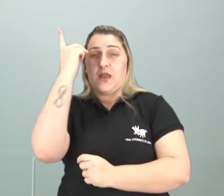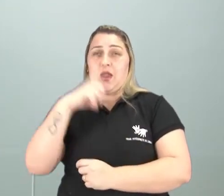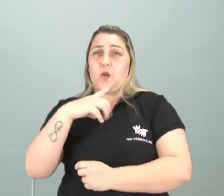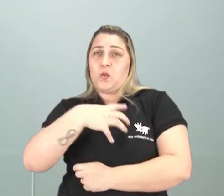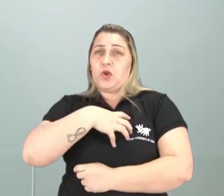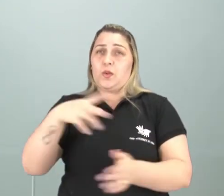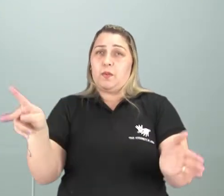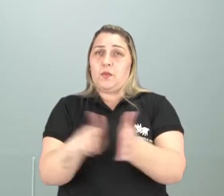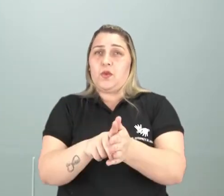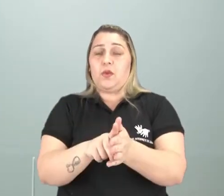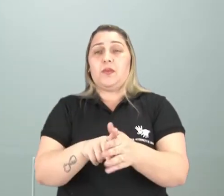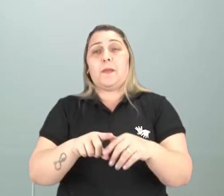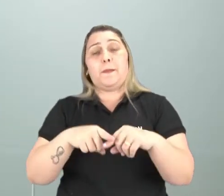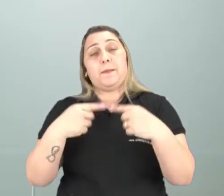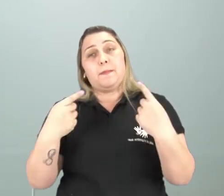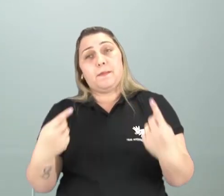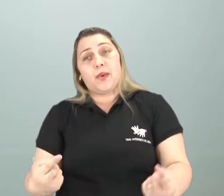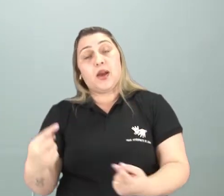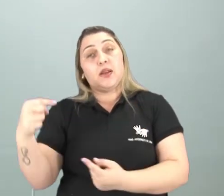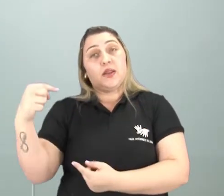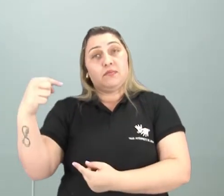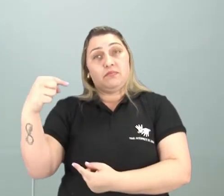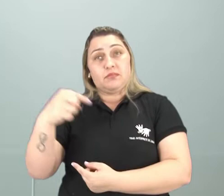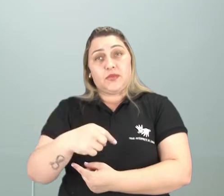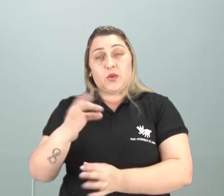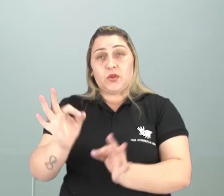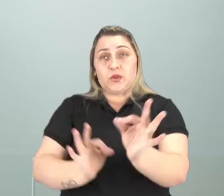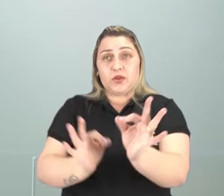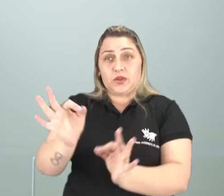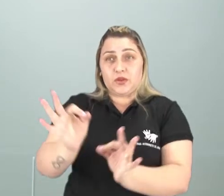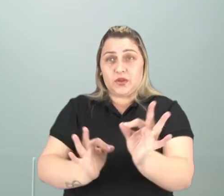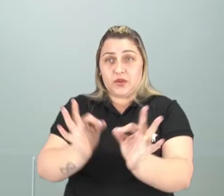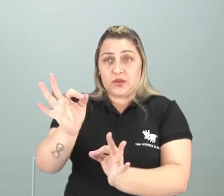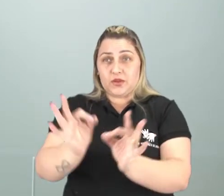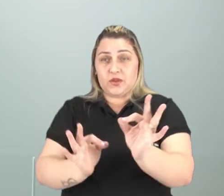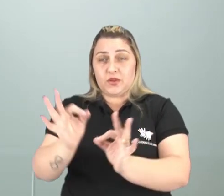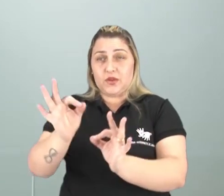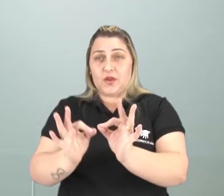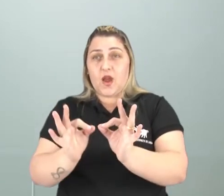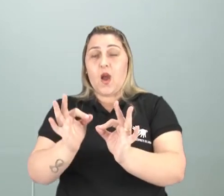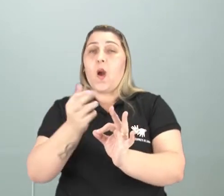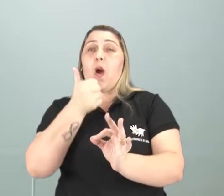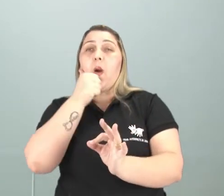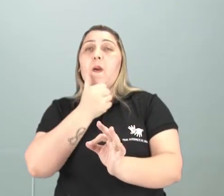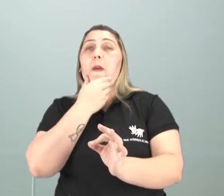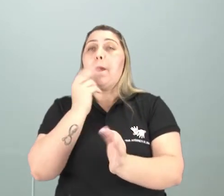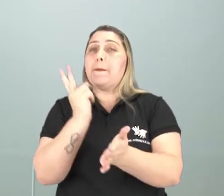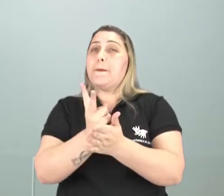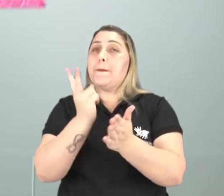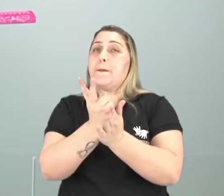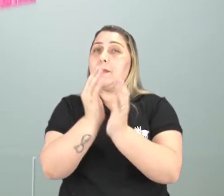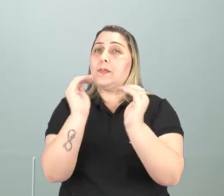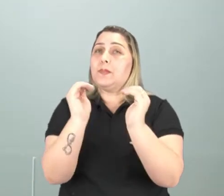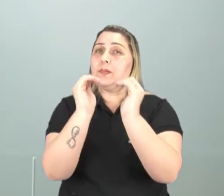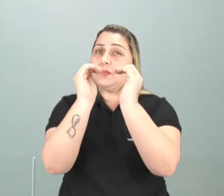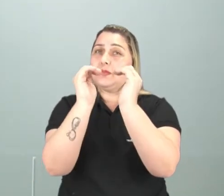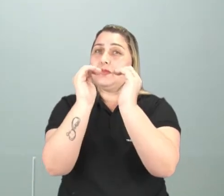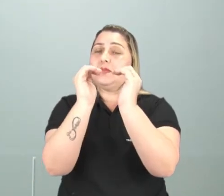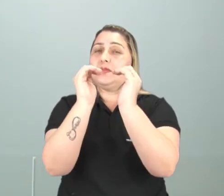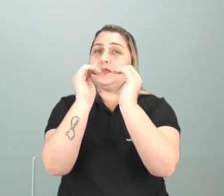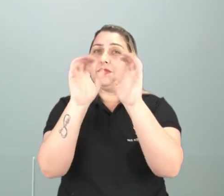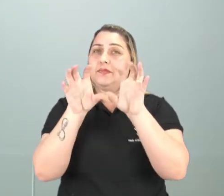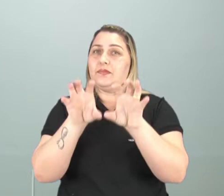o seu jeito de ser não é mesmo mas aqui nós estávamos organizando os pais que tinham o mesmo tamanho